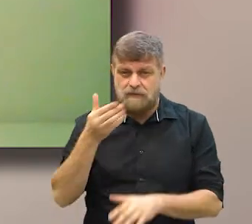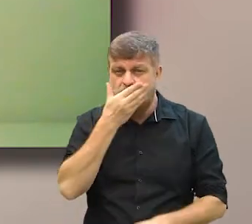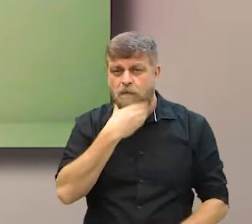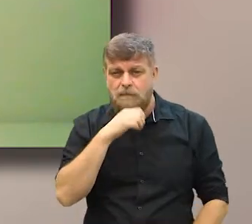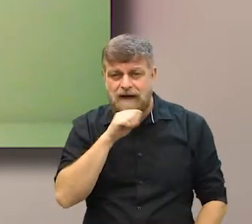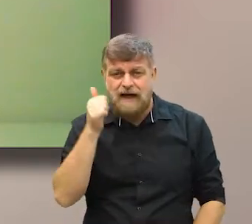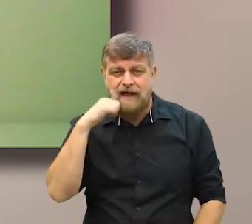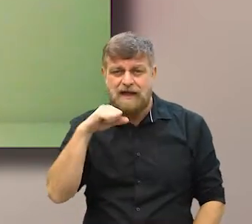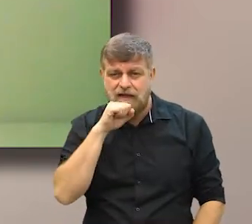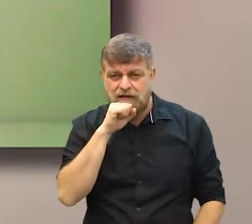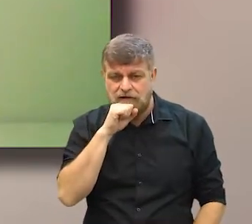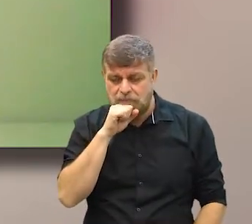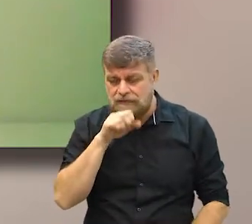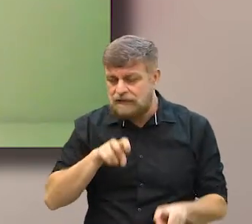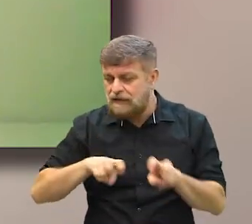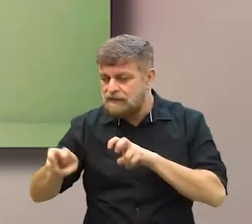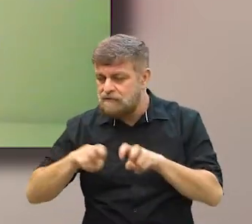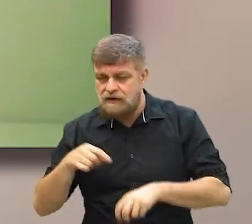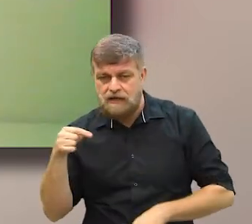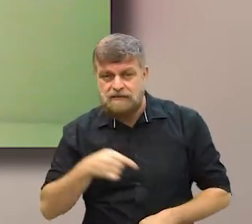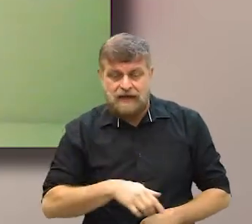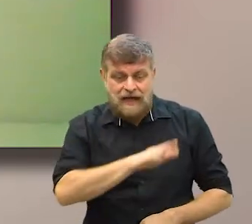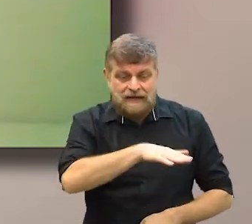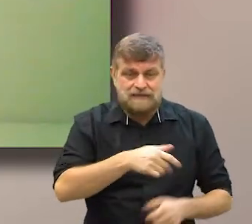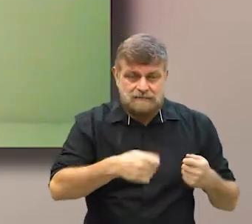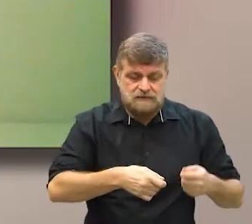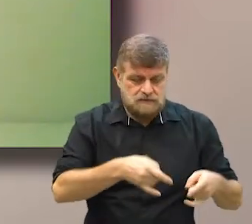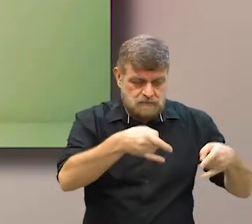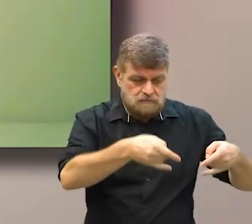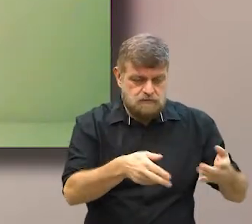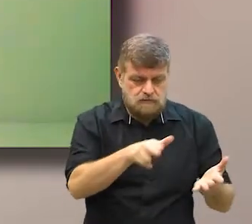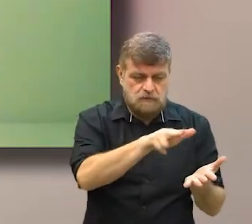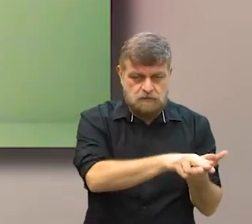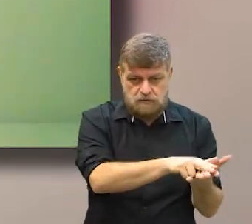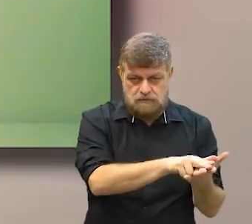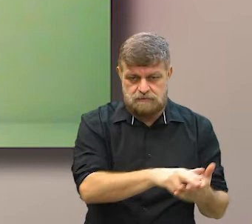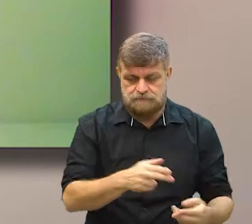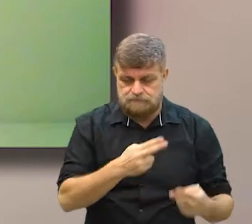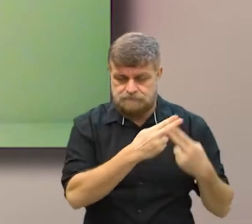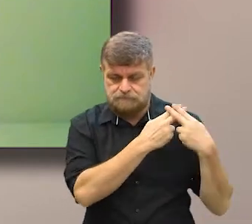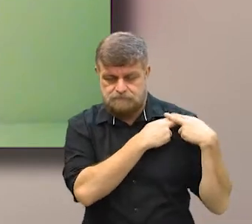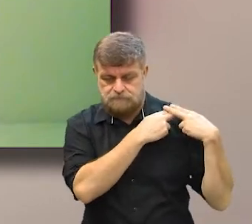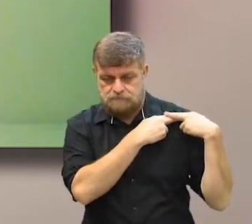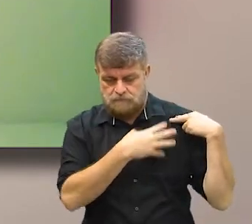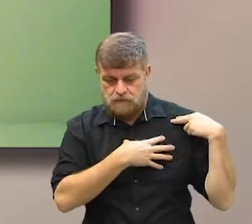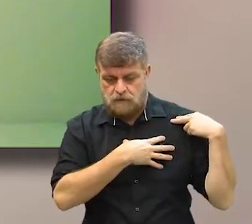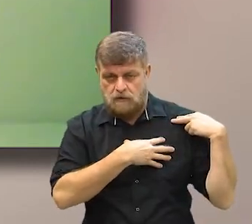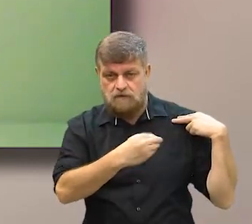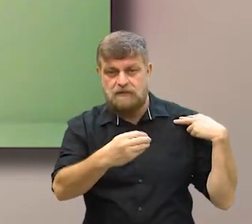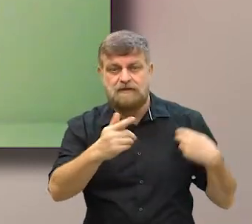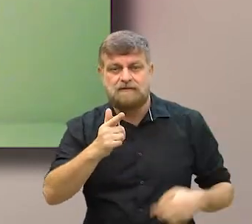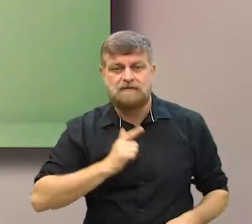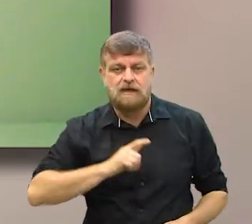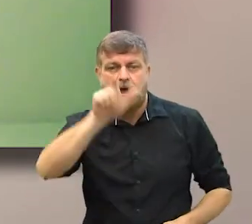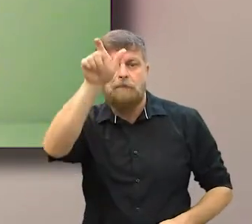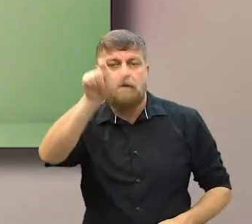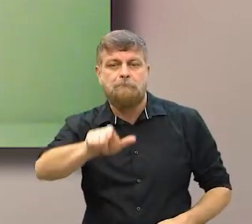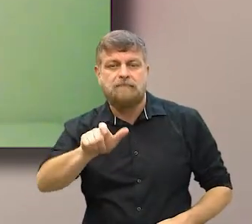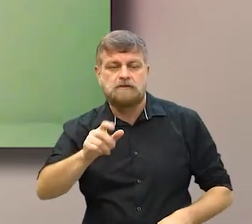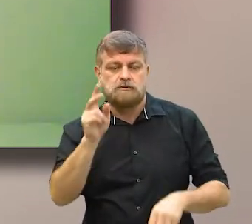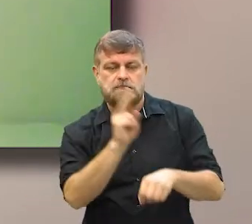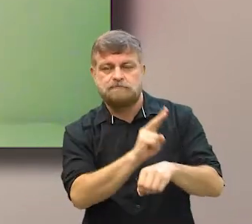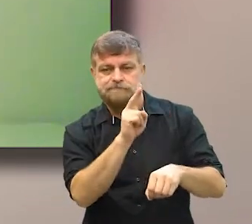primeiro porque os pais podem não estar em casa na hora que a criança precisa dormir e relegam o seu filho, a sua filha,